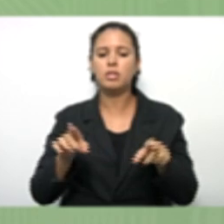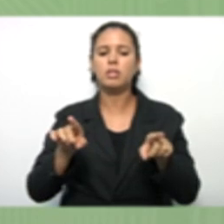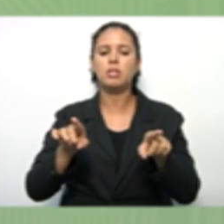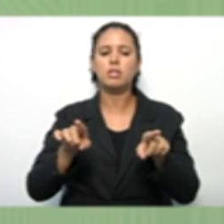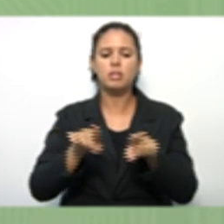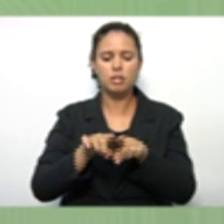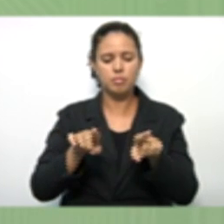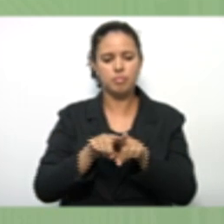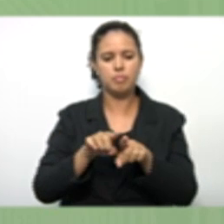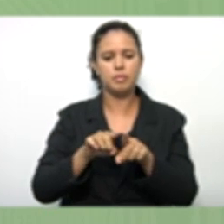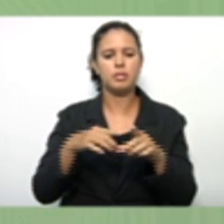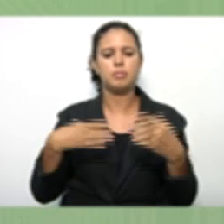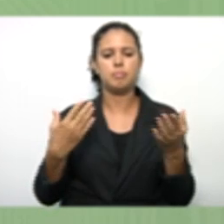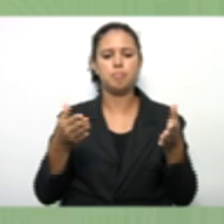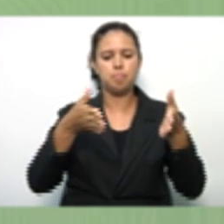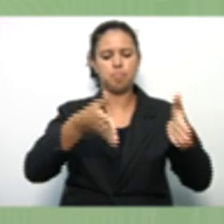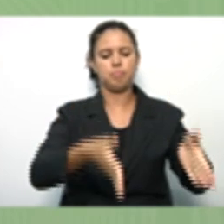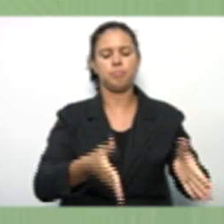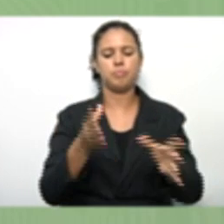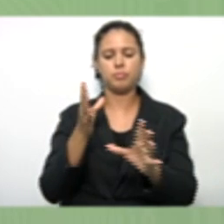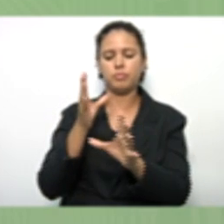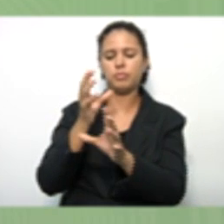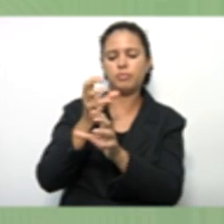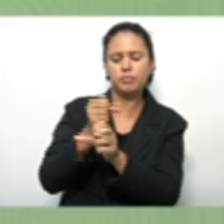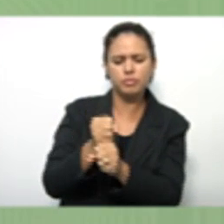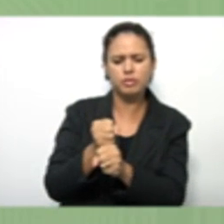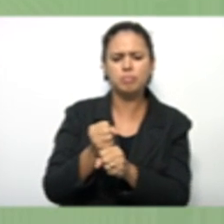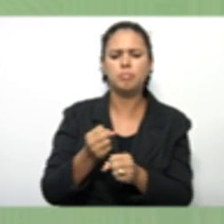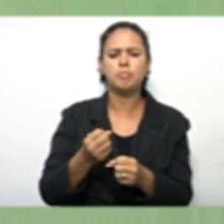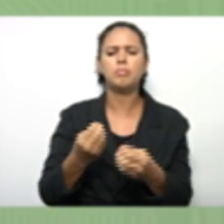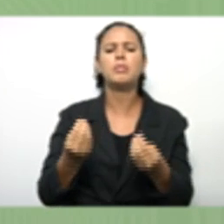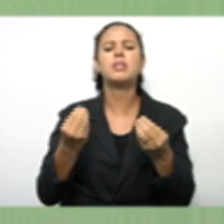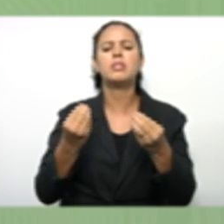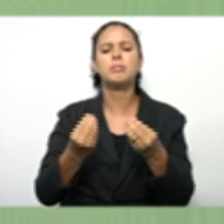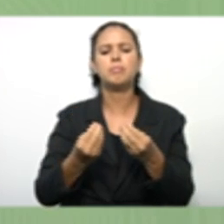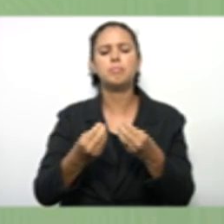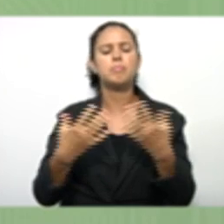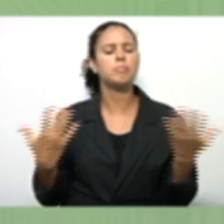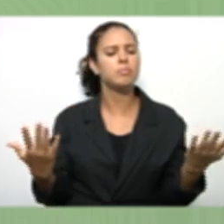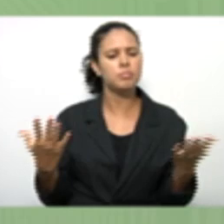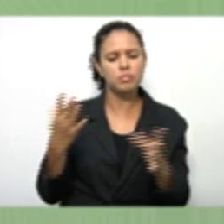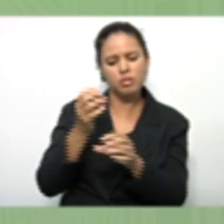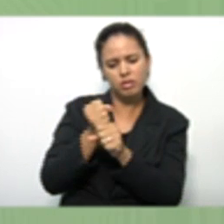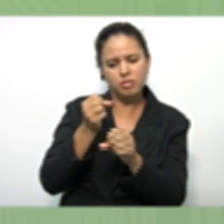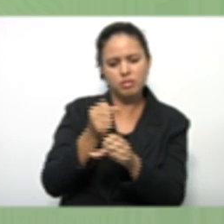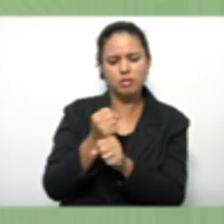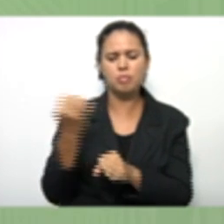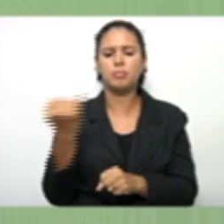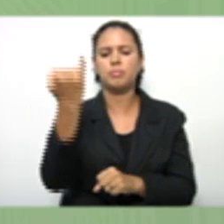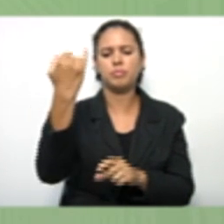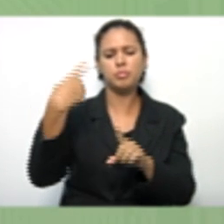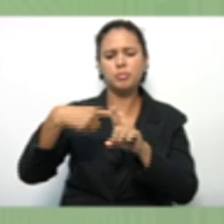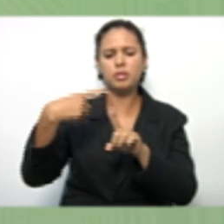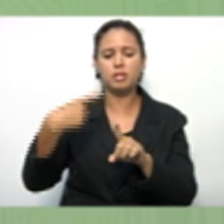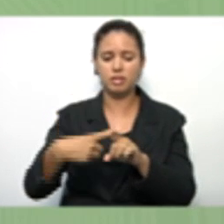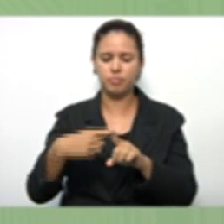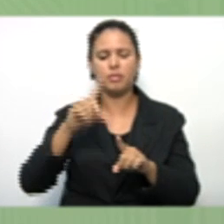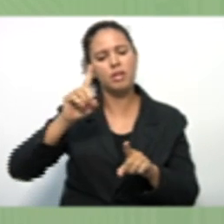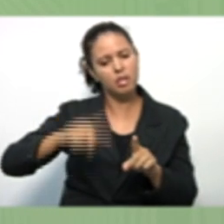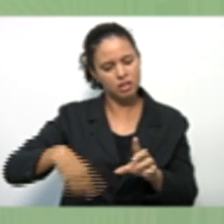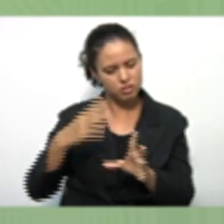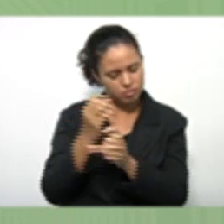contabilidade, professora? Isso, finalidade. Para que a contabilidade é importante? Ela é importante para fornecer informações